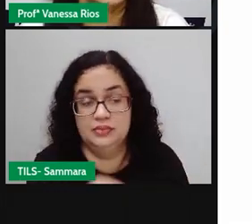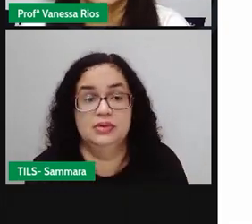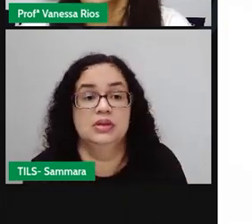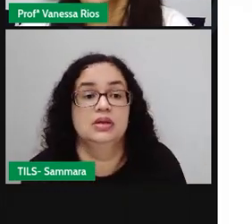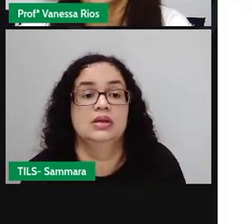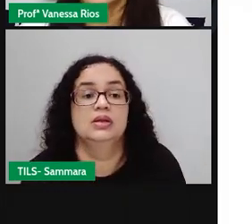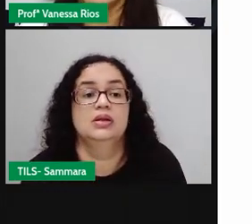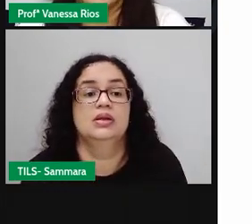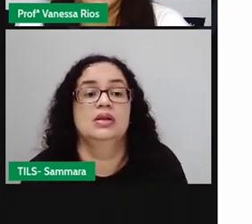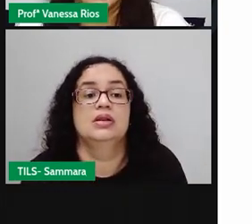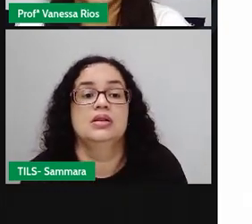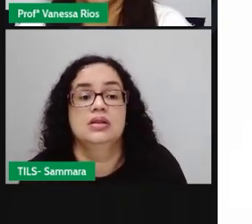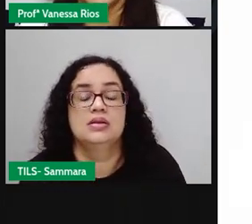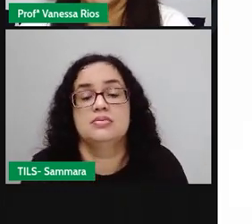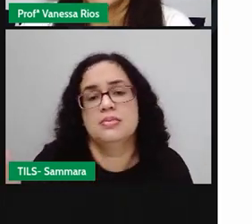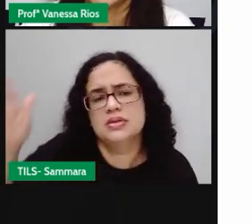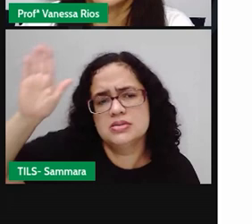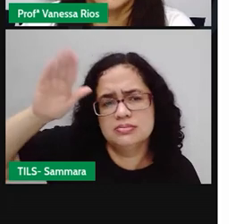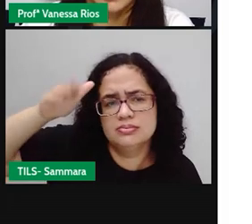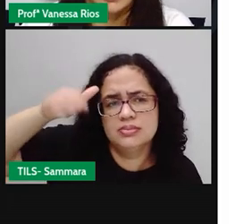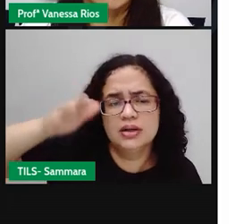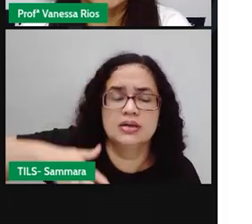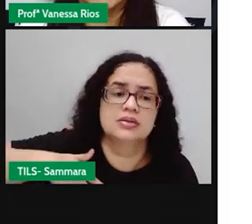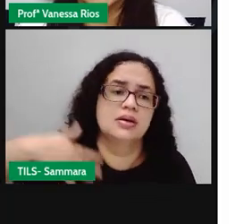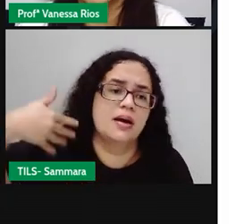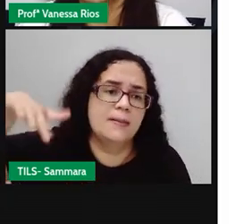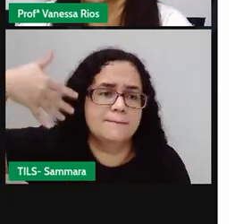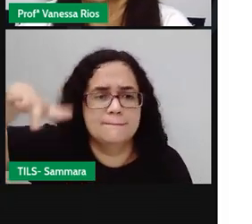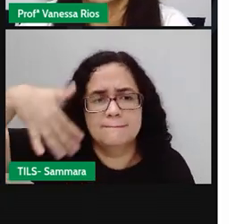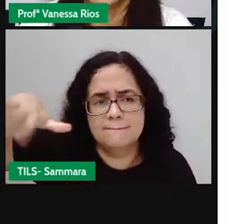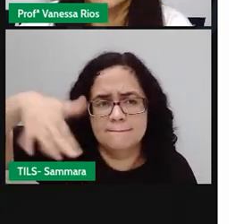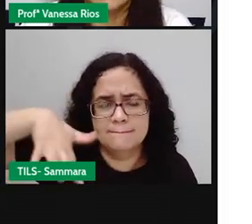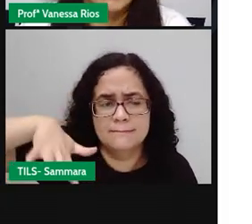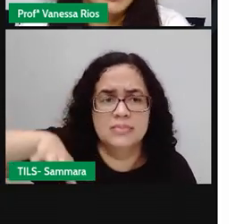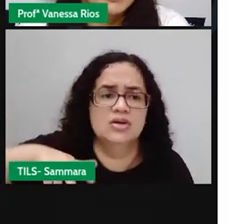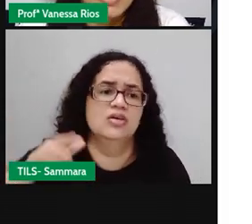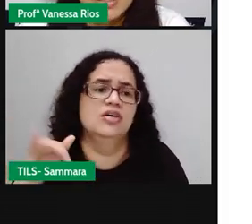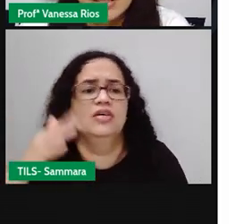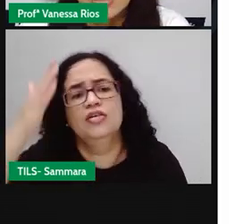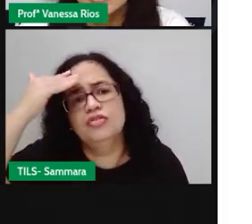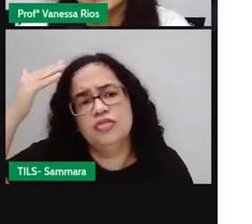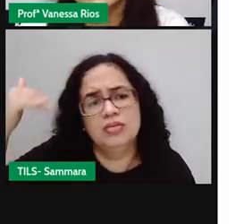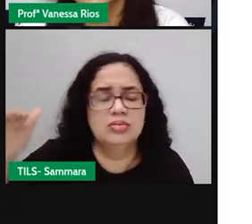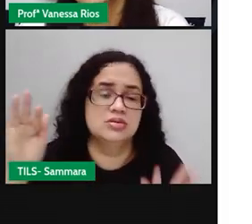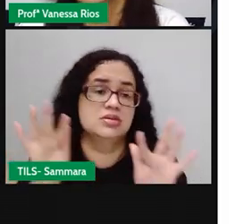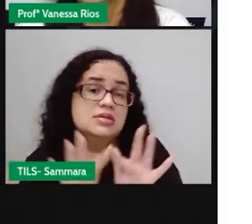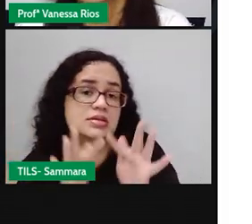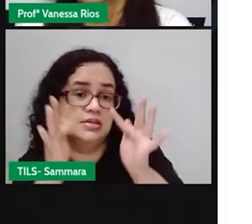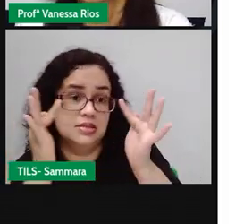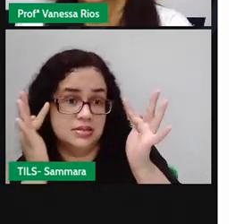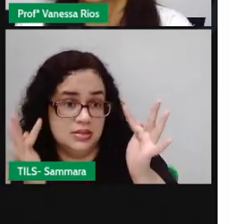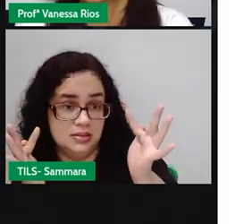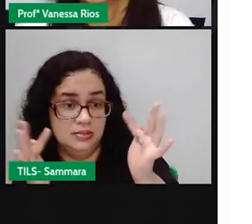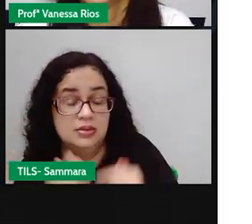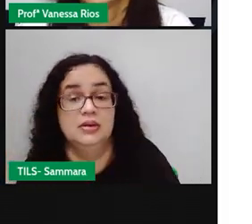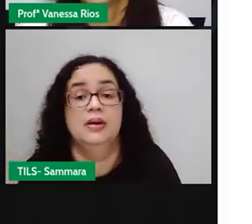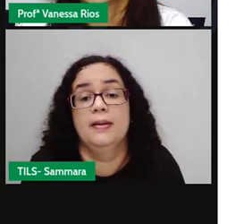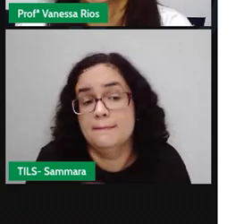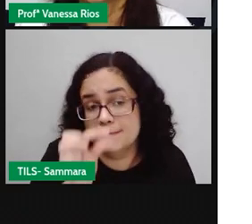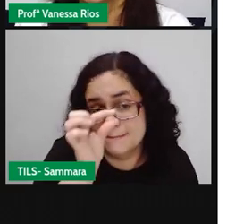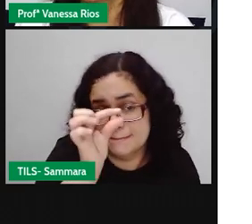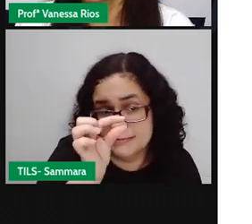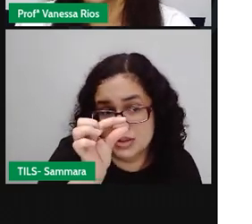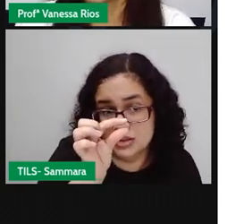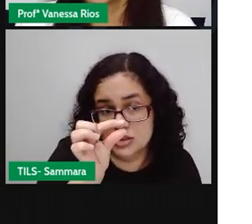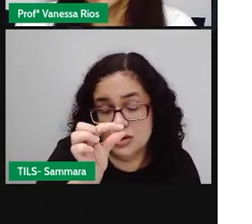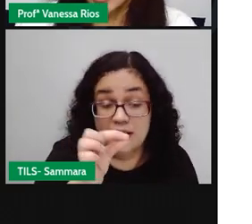aí tem mais barato, né? Mais caro, de marcas famosas, de marcas mais simples, pequenininhos,